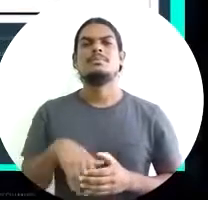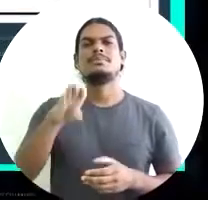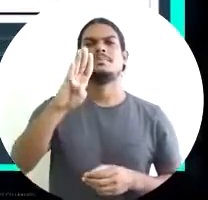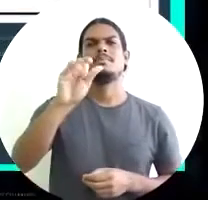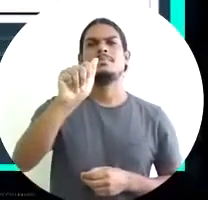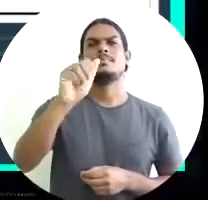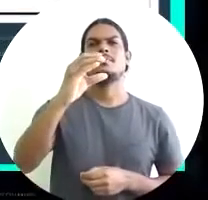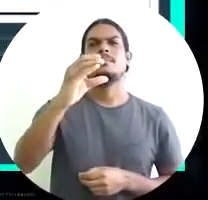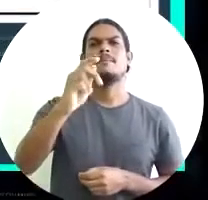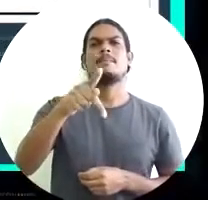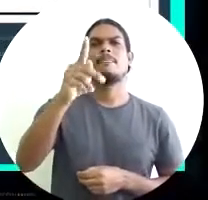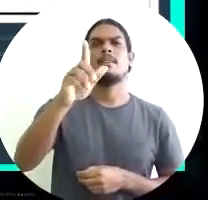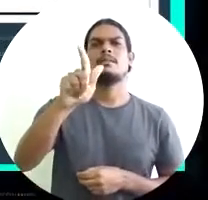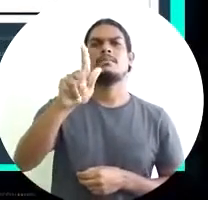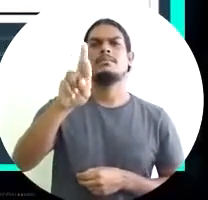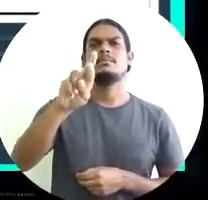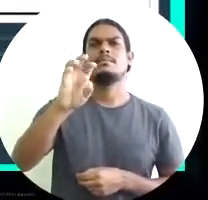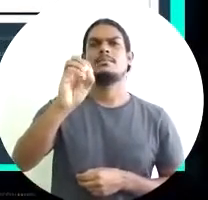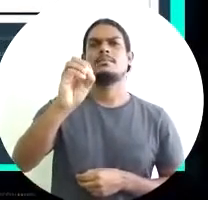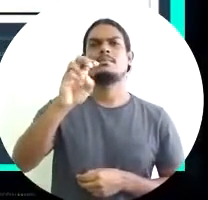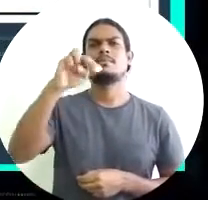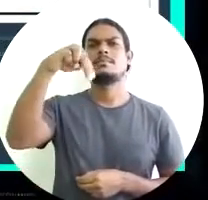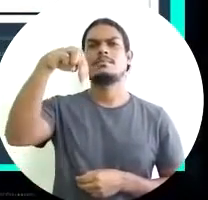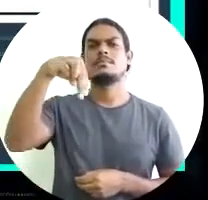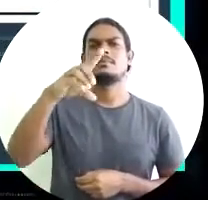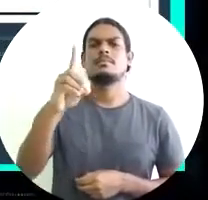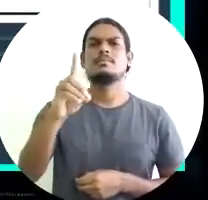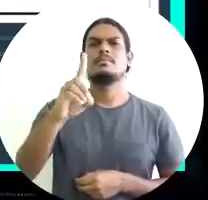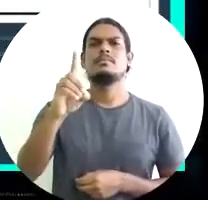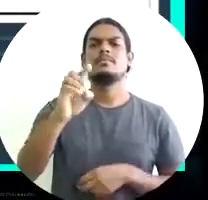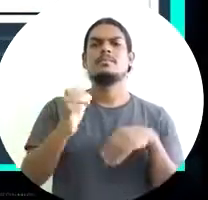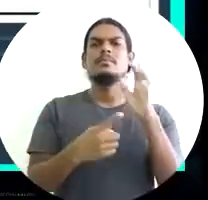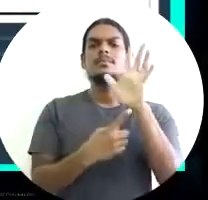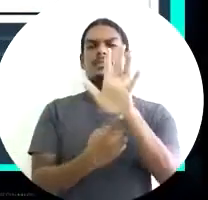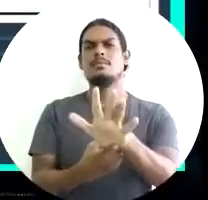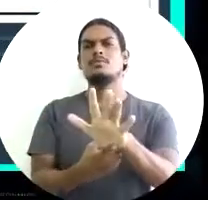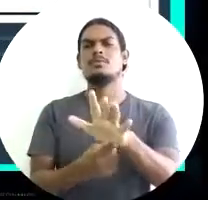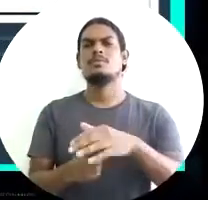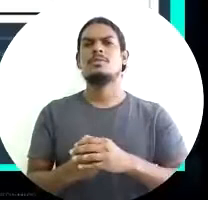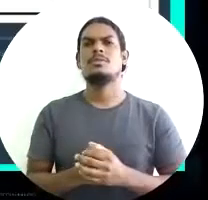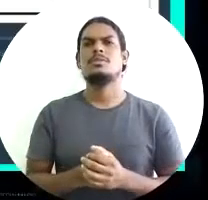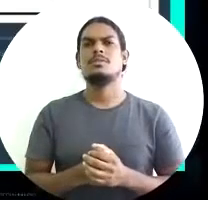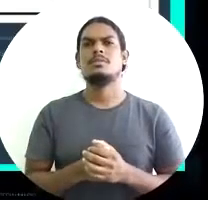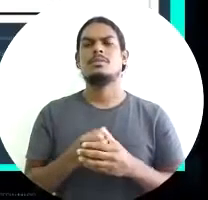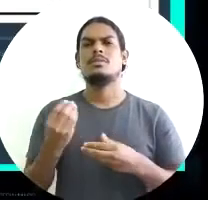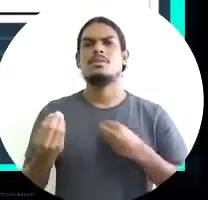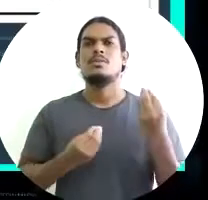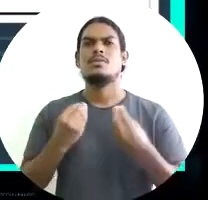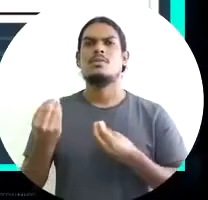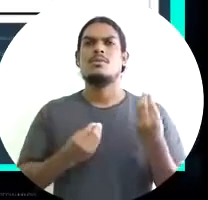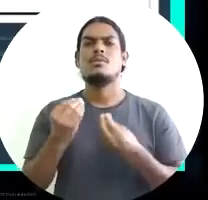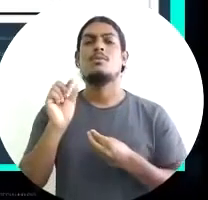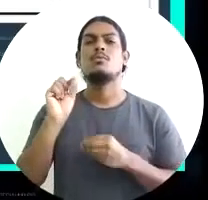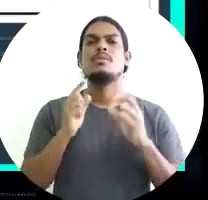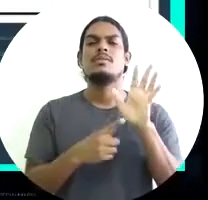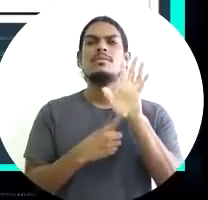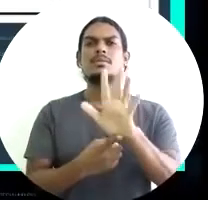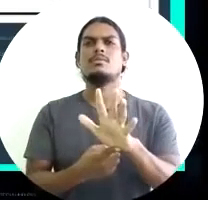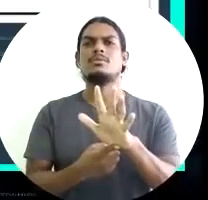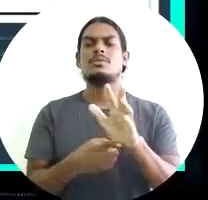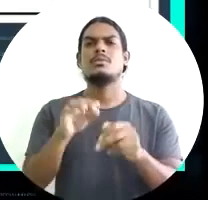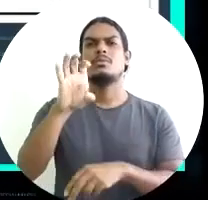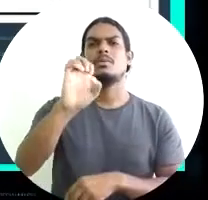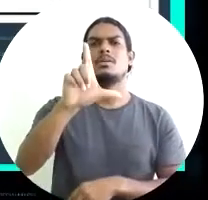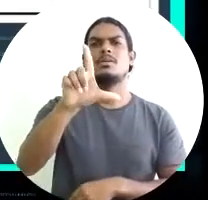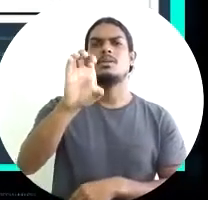background, ela vai ser exibida, ela vai ser definida como o que vai ser mostrado como elemento de